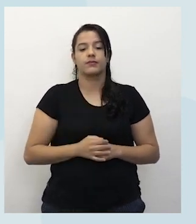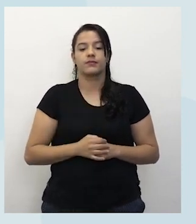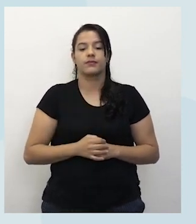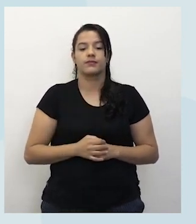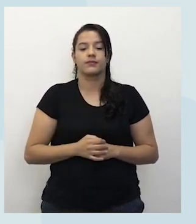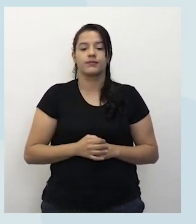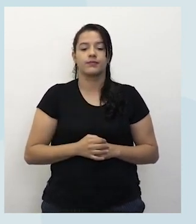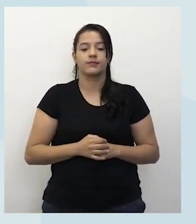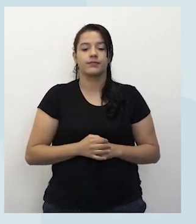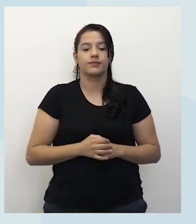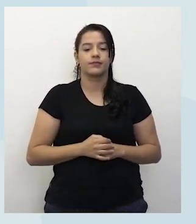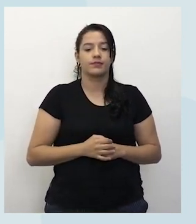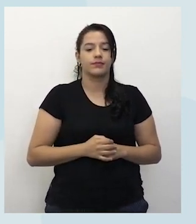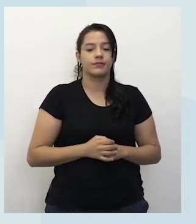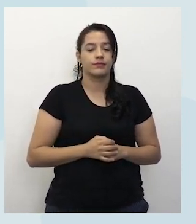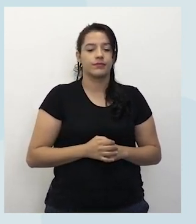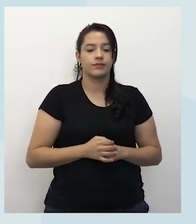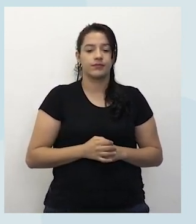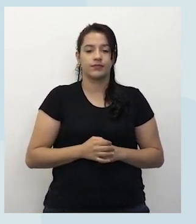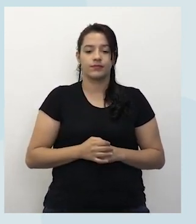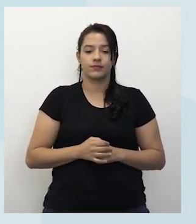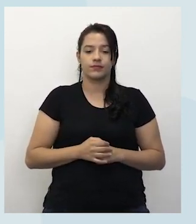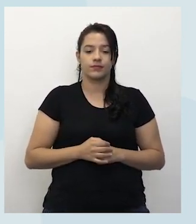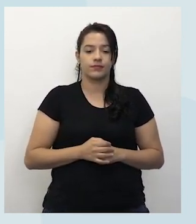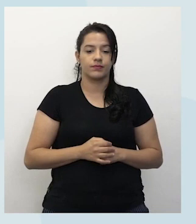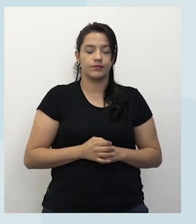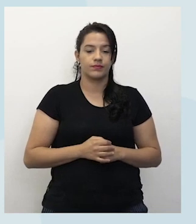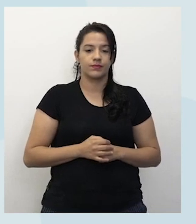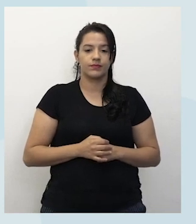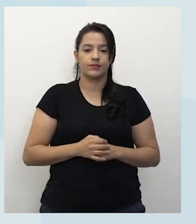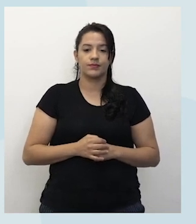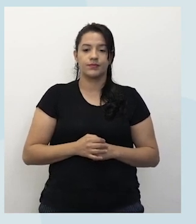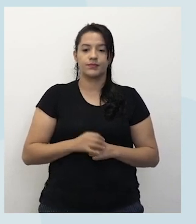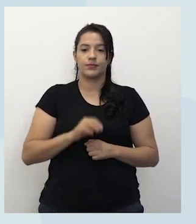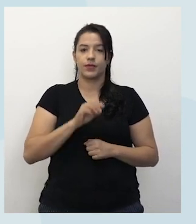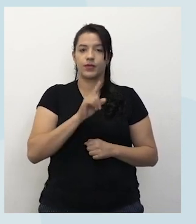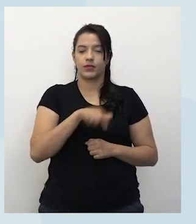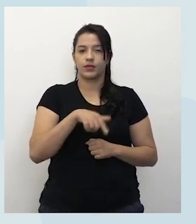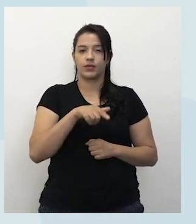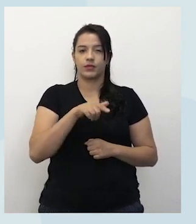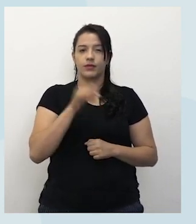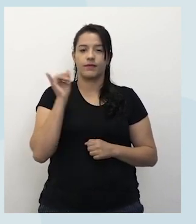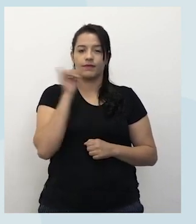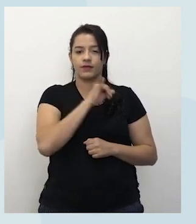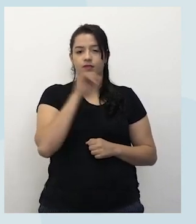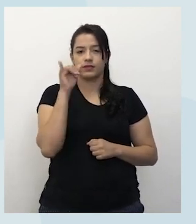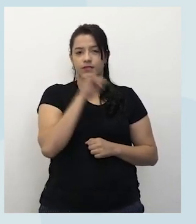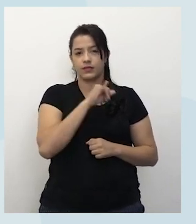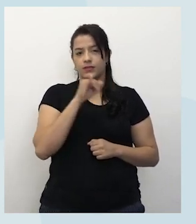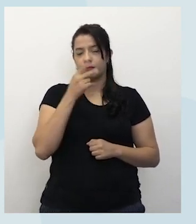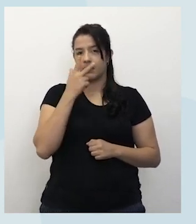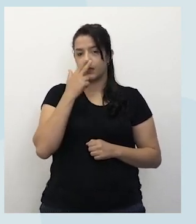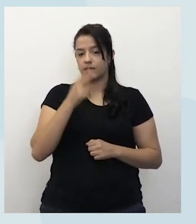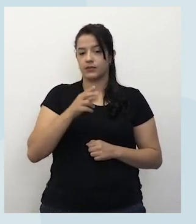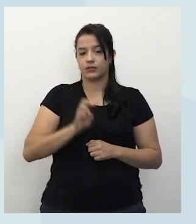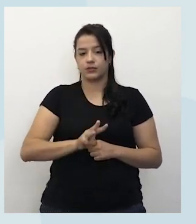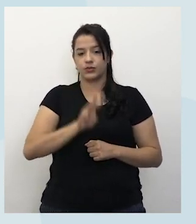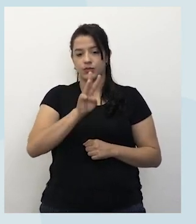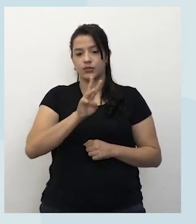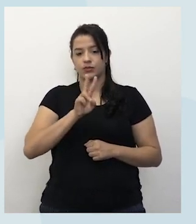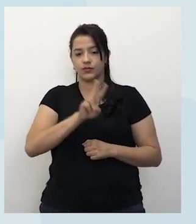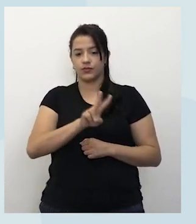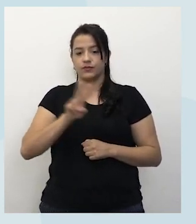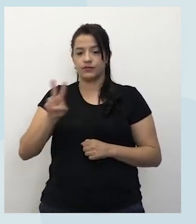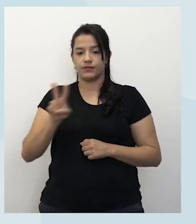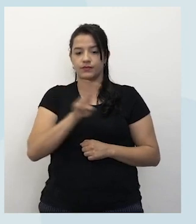u. Em algumas letras é um double, em francês é double W, que é dois V's, mas okay. Em inglês é dois U's, até